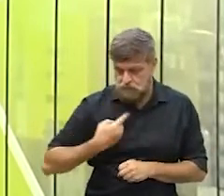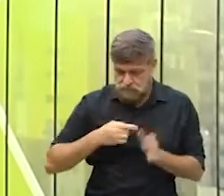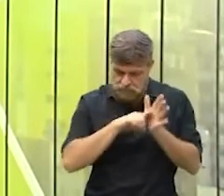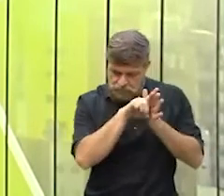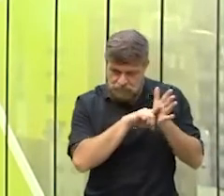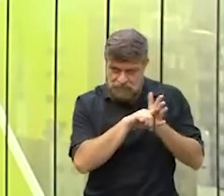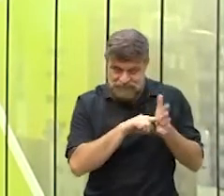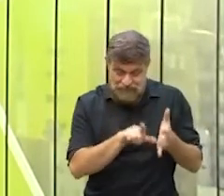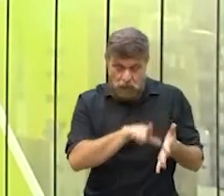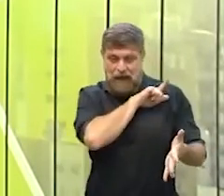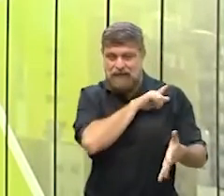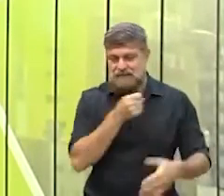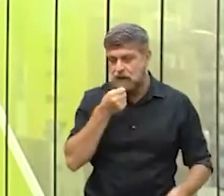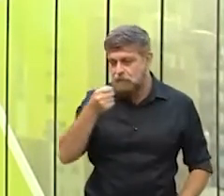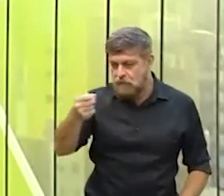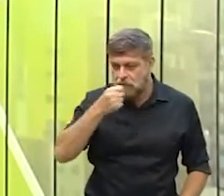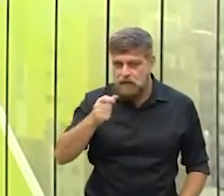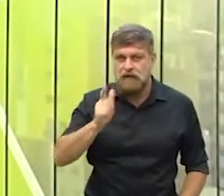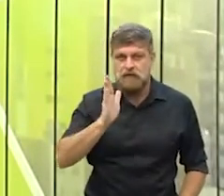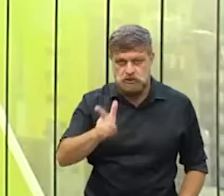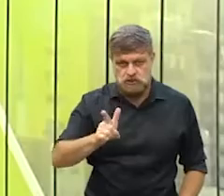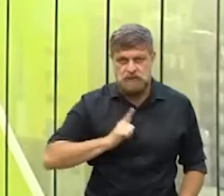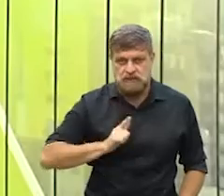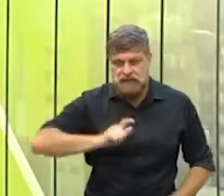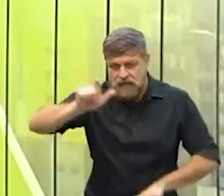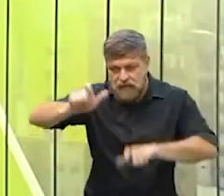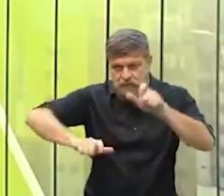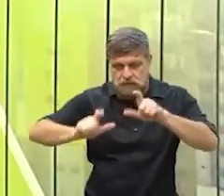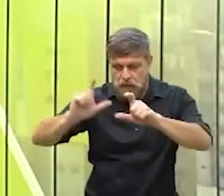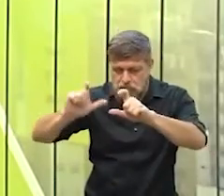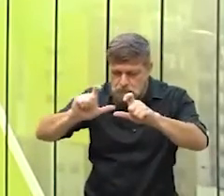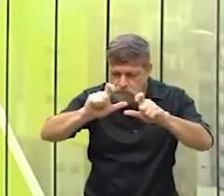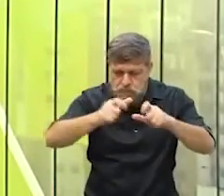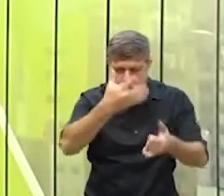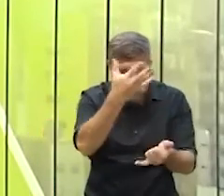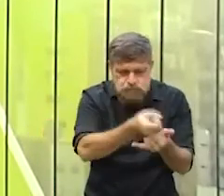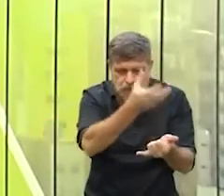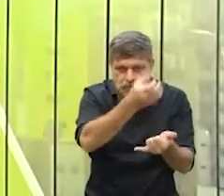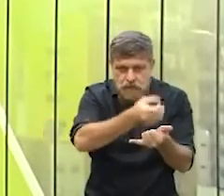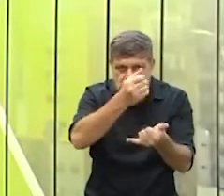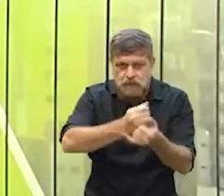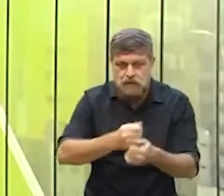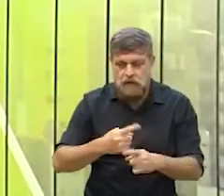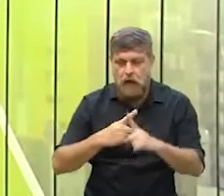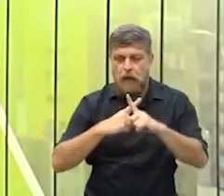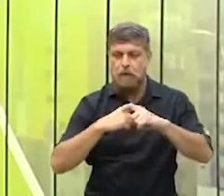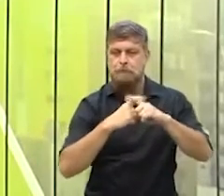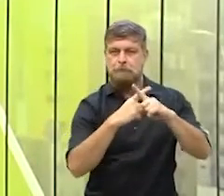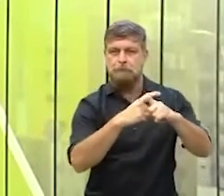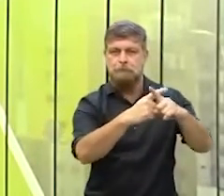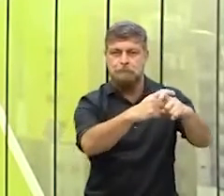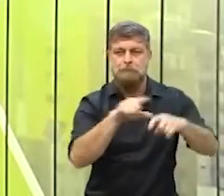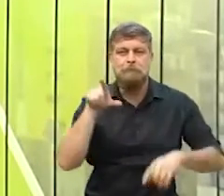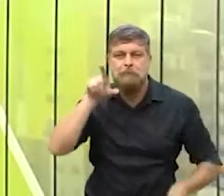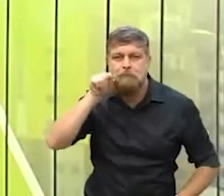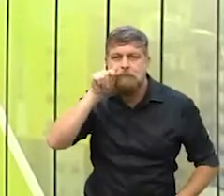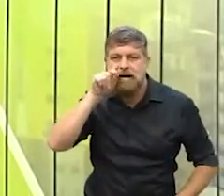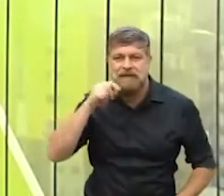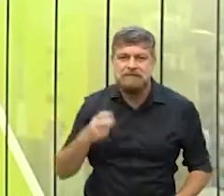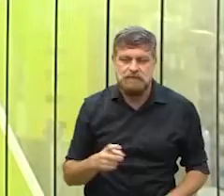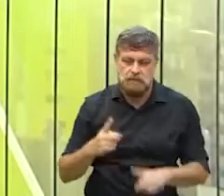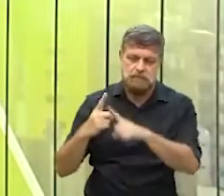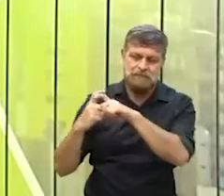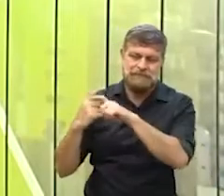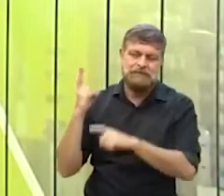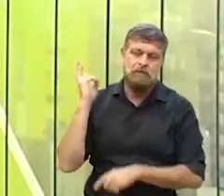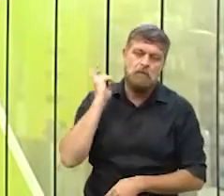gente começar a nossa entrevista, já tem algumas pessoas registrando animais aqui, pássaros, serpentes, morcegos. O que é